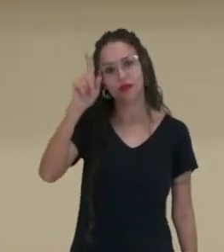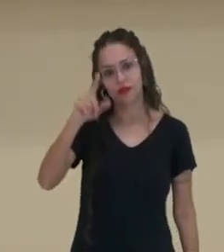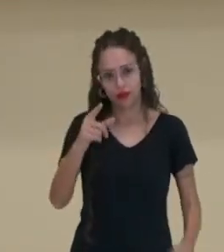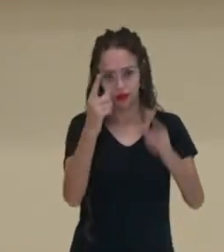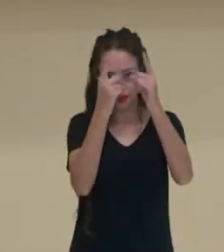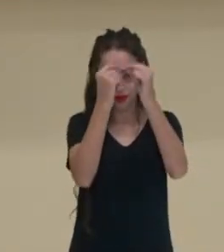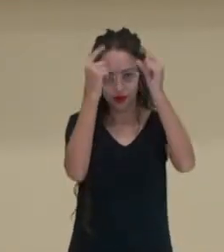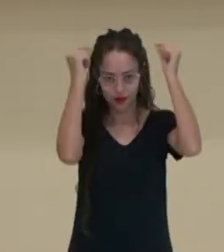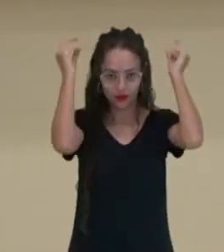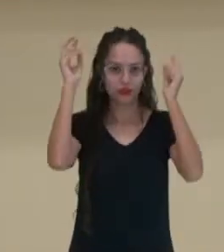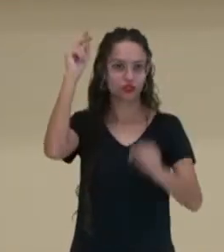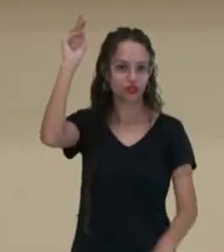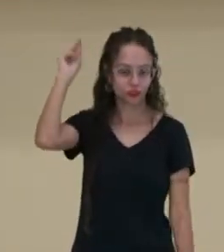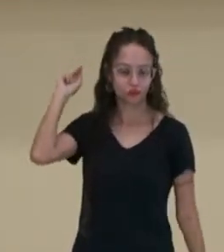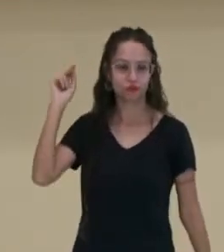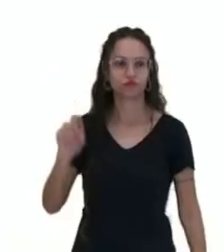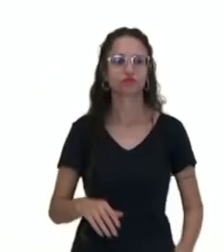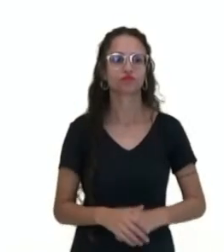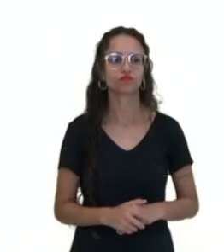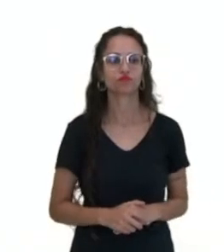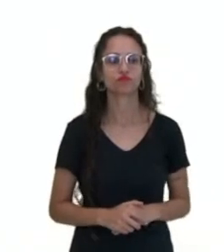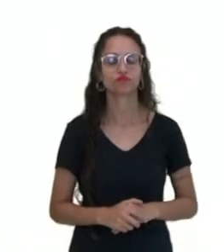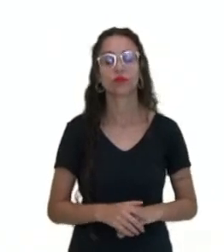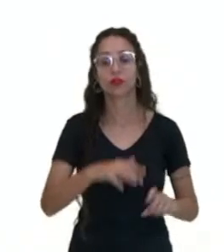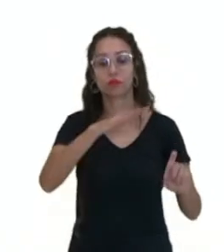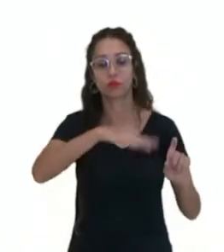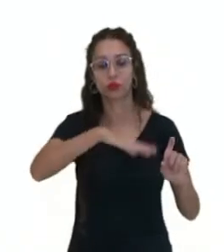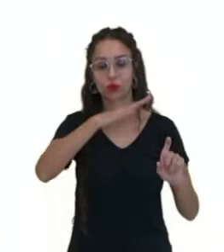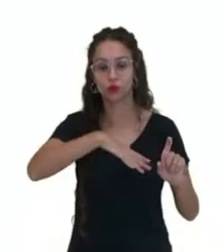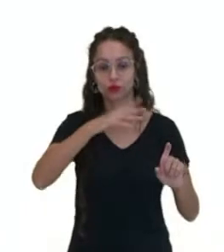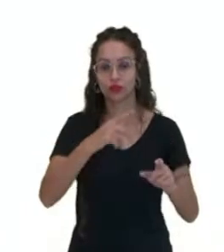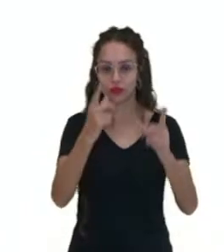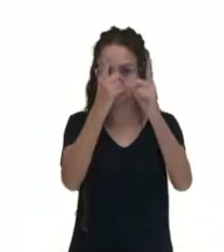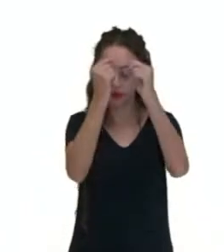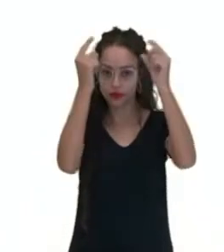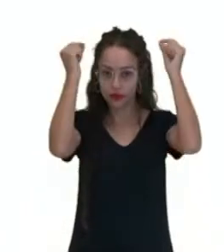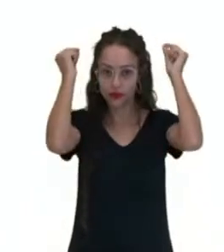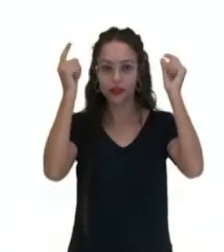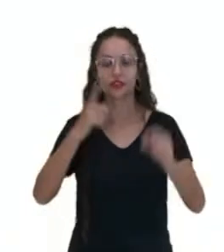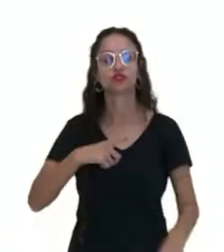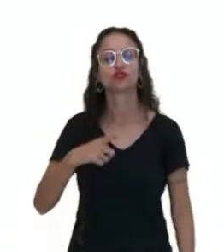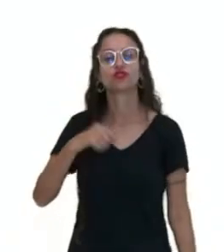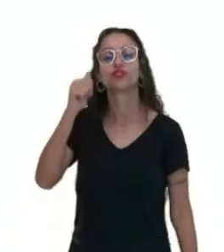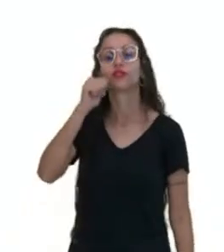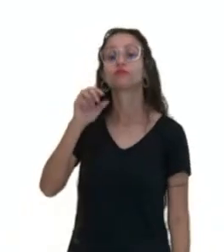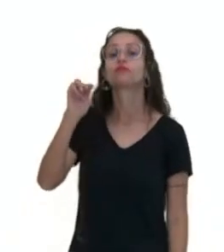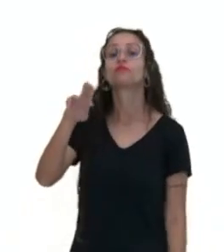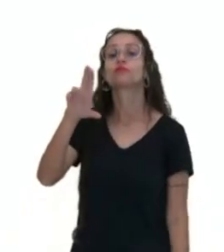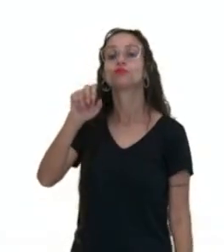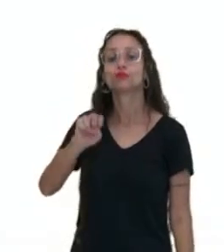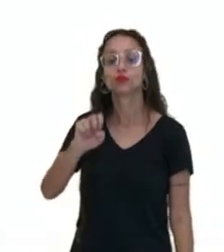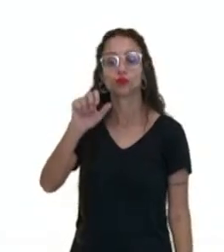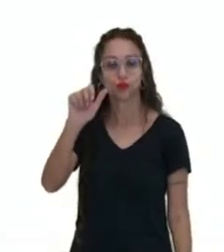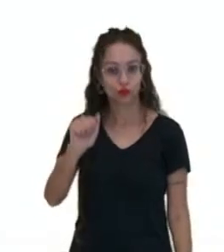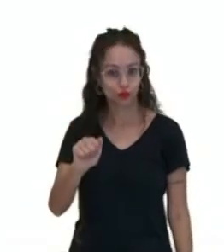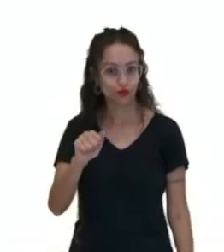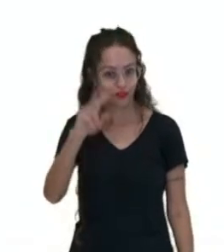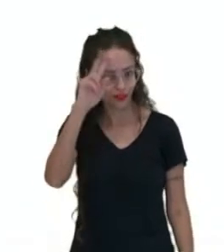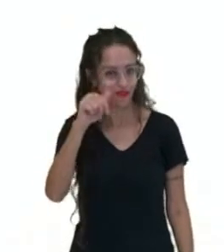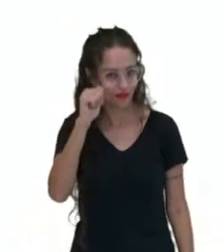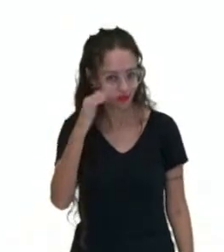Antiga. Na mitologia grega, para vocês terem uma ideia, existia a musa da história. Tá, professor, o que que era? Era uma mulher muito bonita,